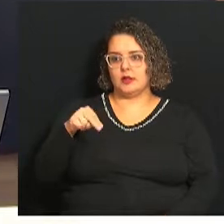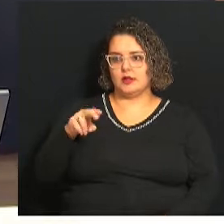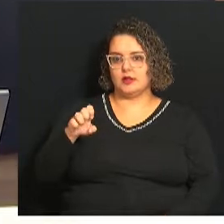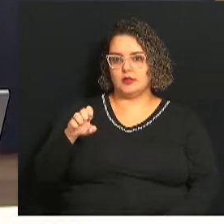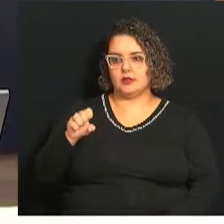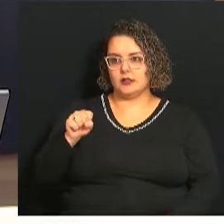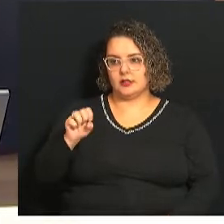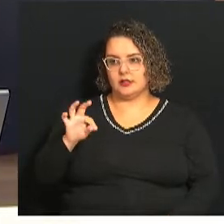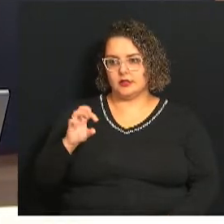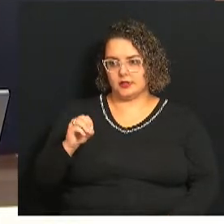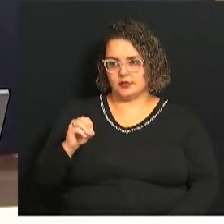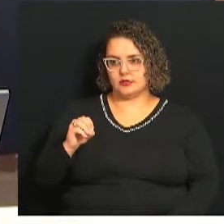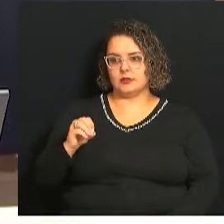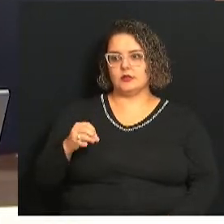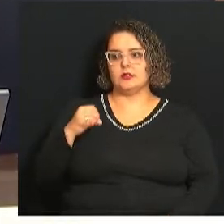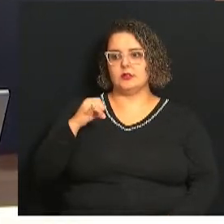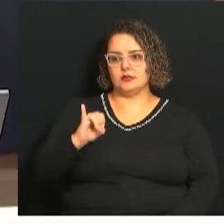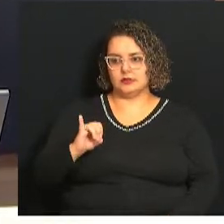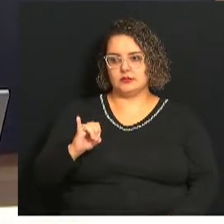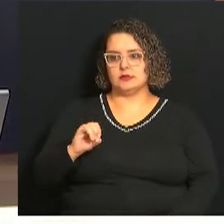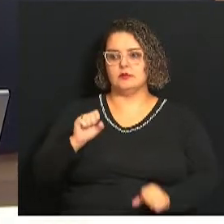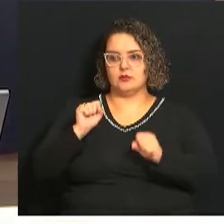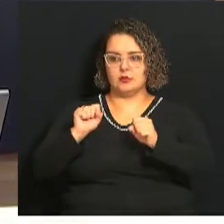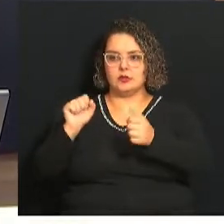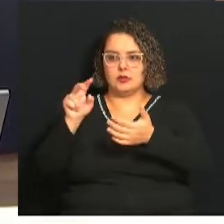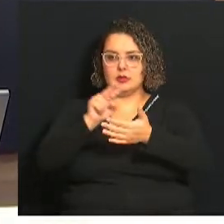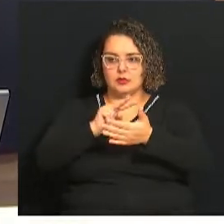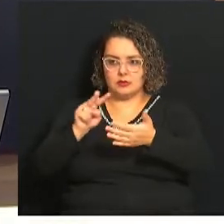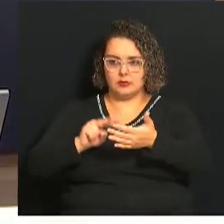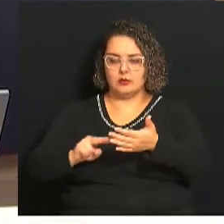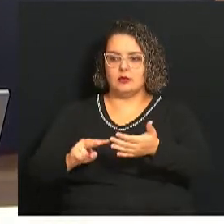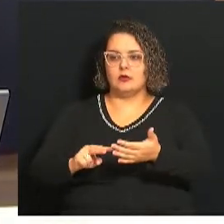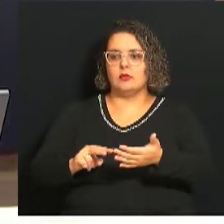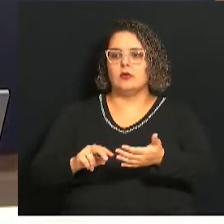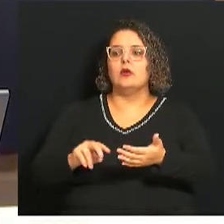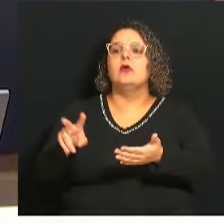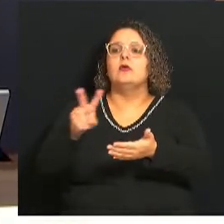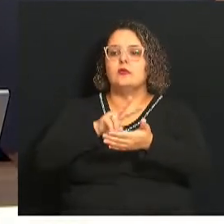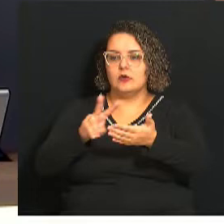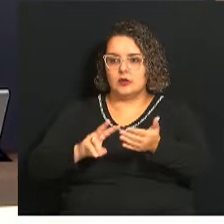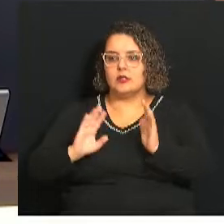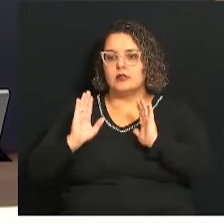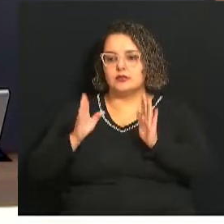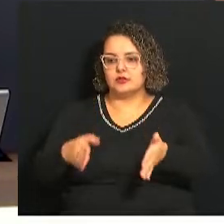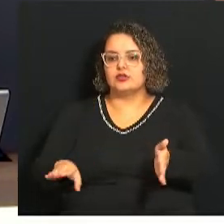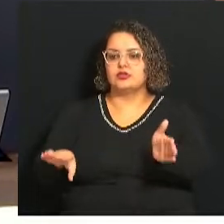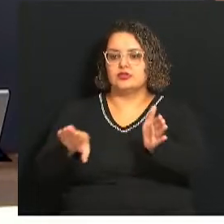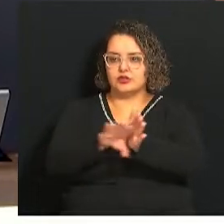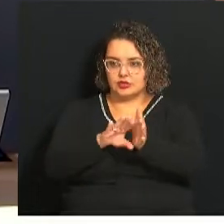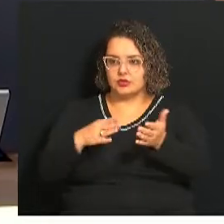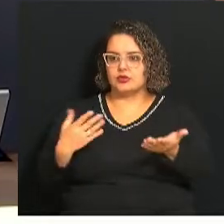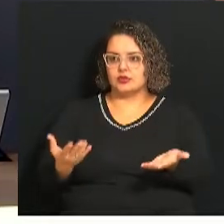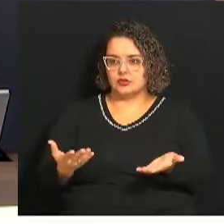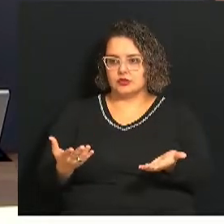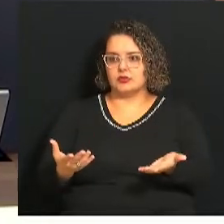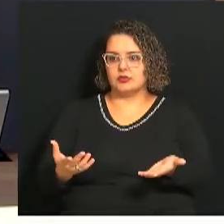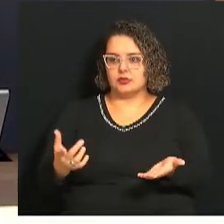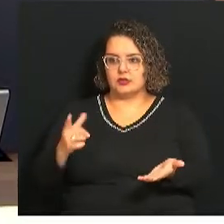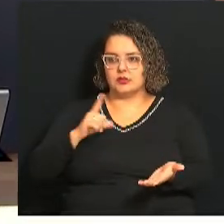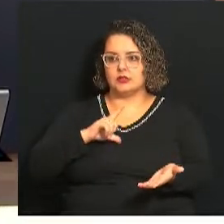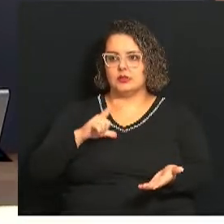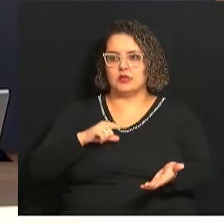a ele, se ele puder depois dar uma olhada, mas eu vou ler aquilo que já chegou aqui, e tem também pergunta para a